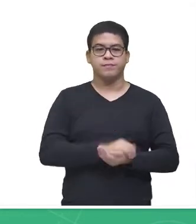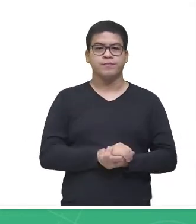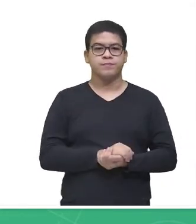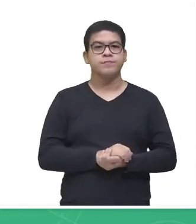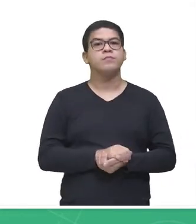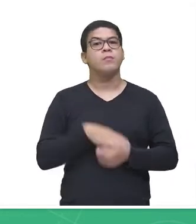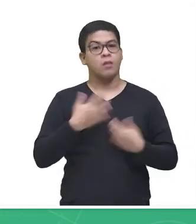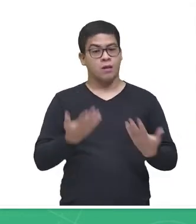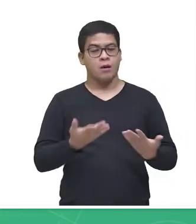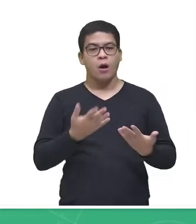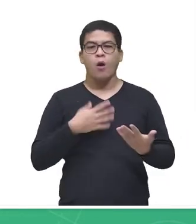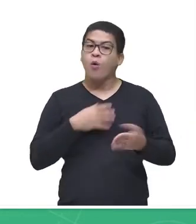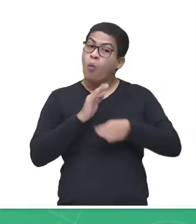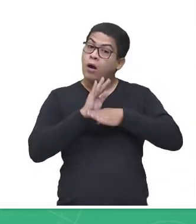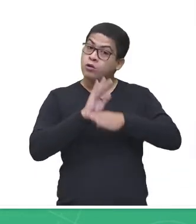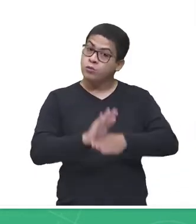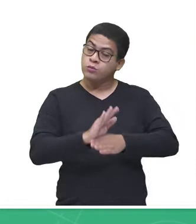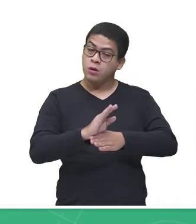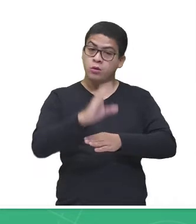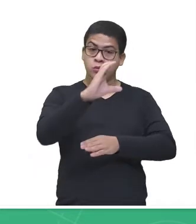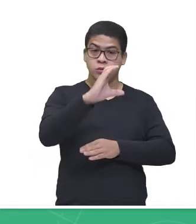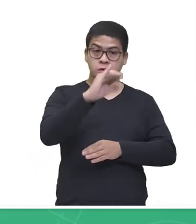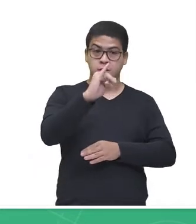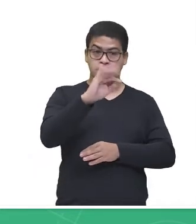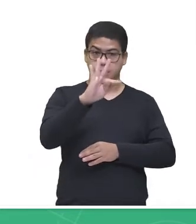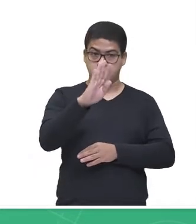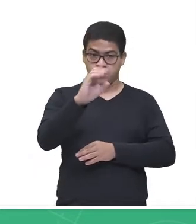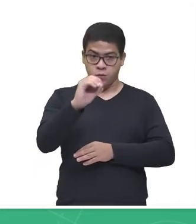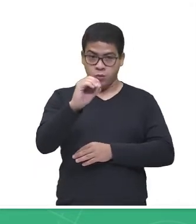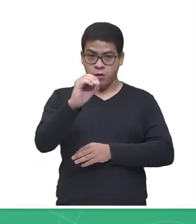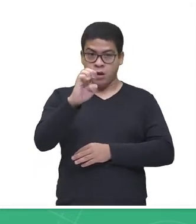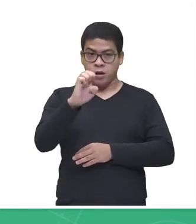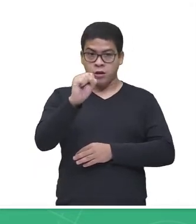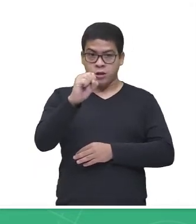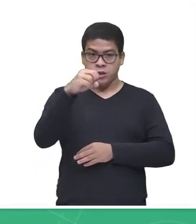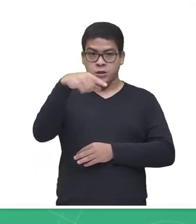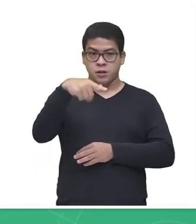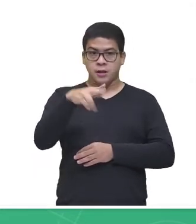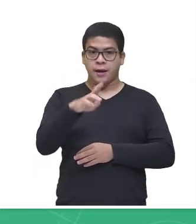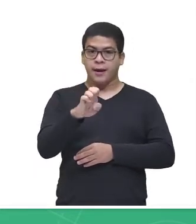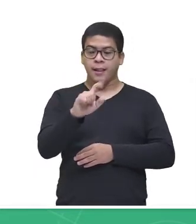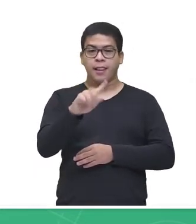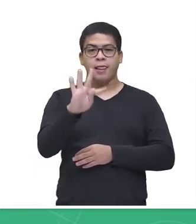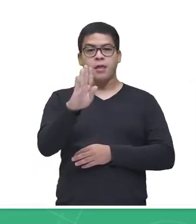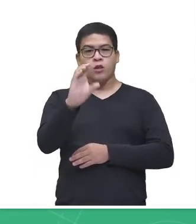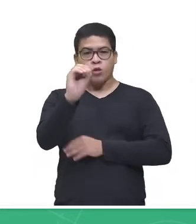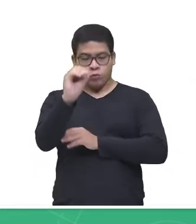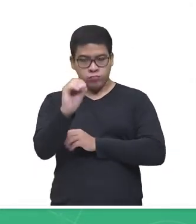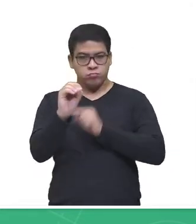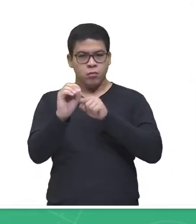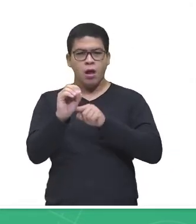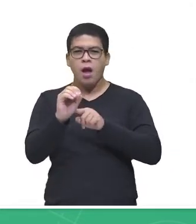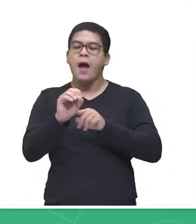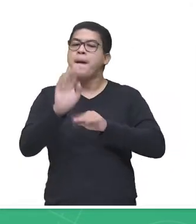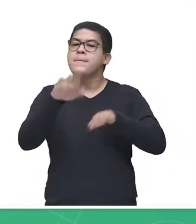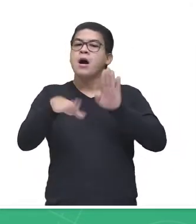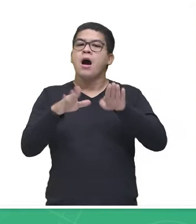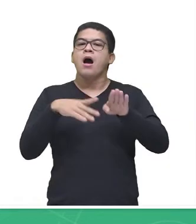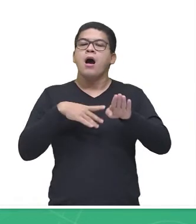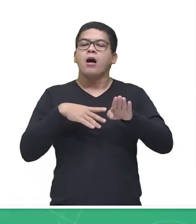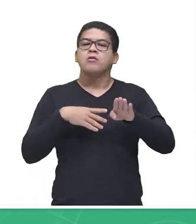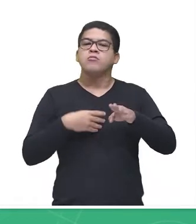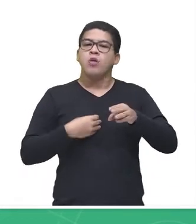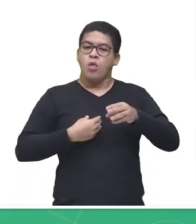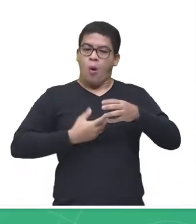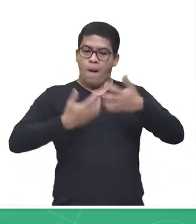esse movimento celular, tá? É um movimento que também vai ajudar no processo digestivo da célula. Então, o